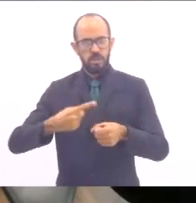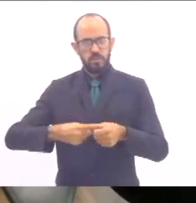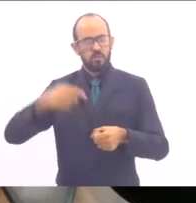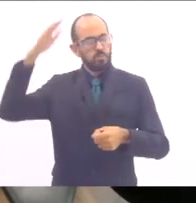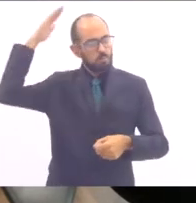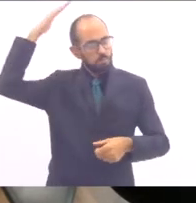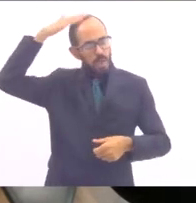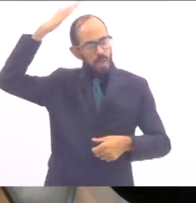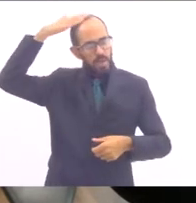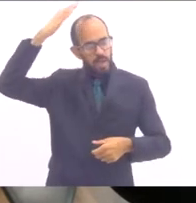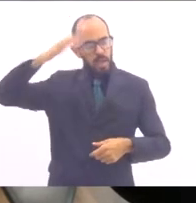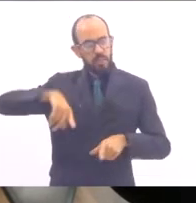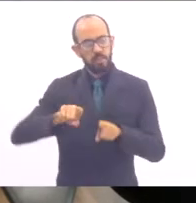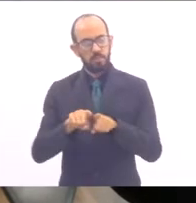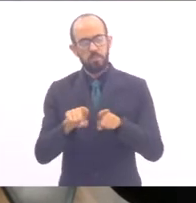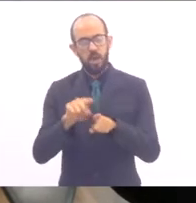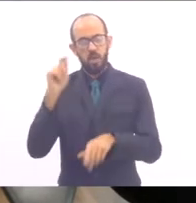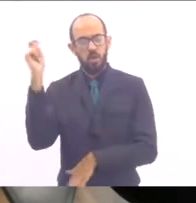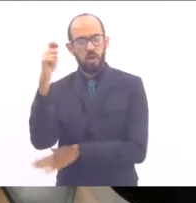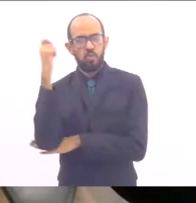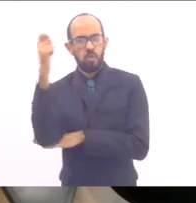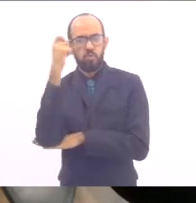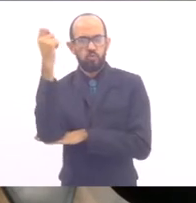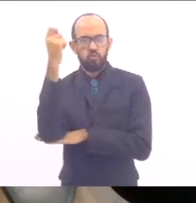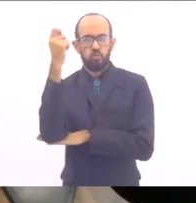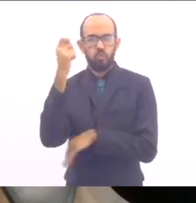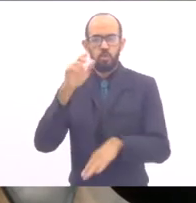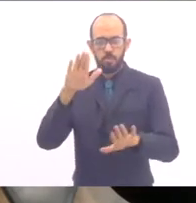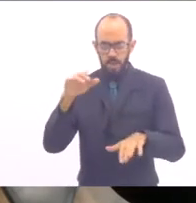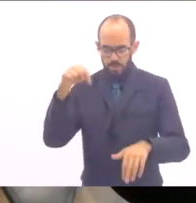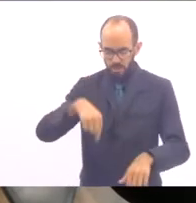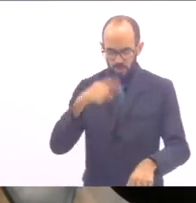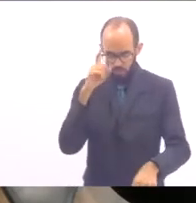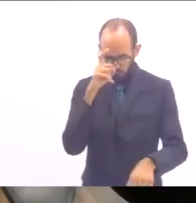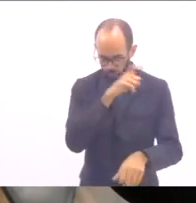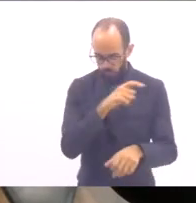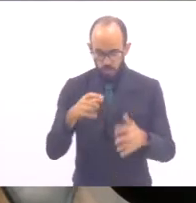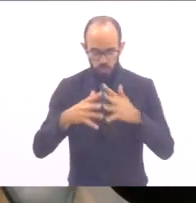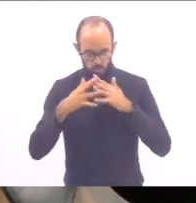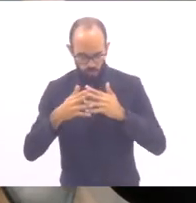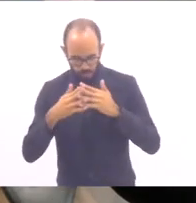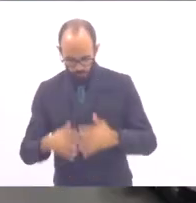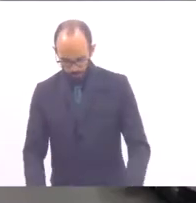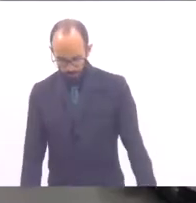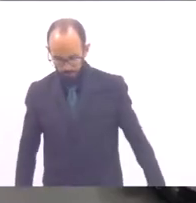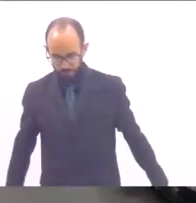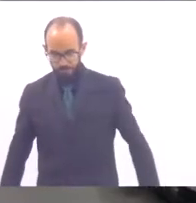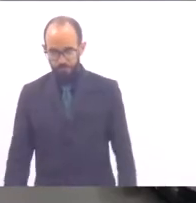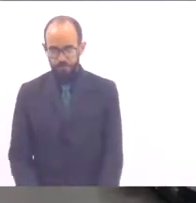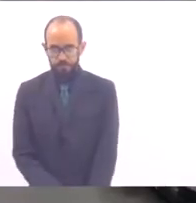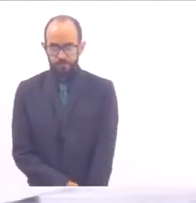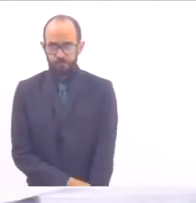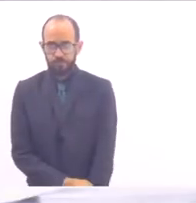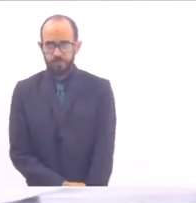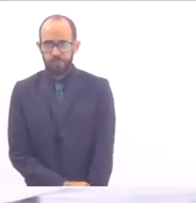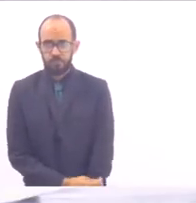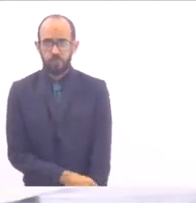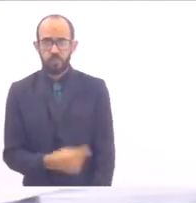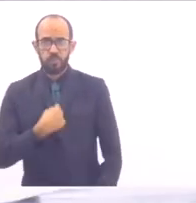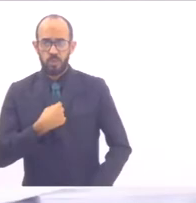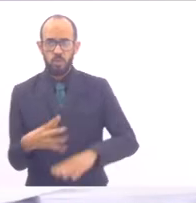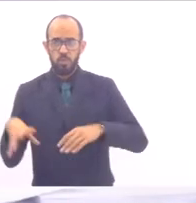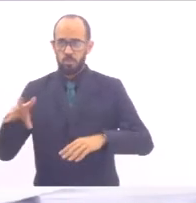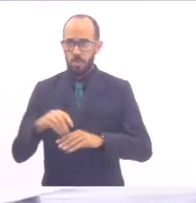Sul, mas aqui a dificuldade sempre é maior. Boa. Já agora eu acrescento, vou passar para vocês,